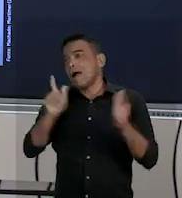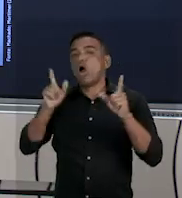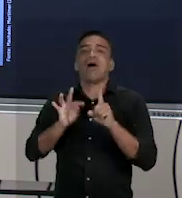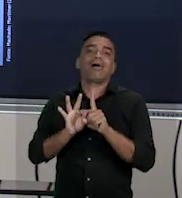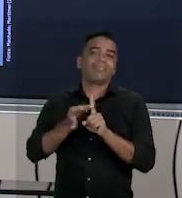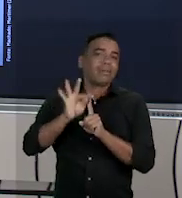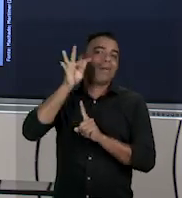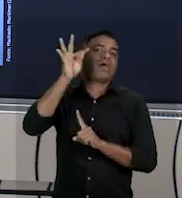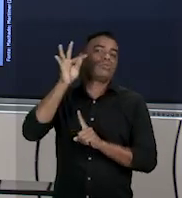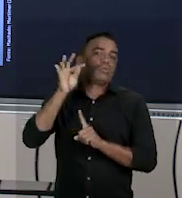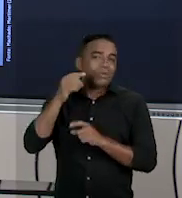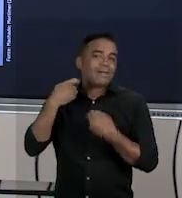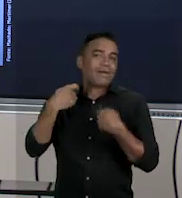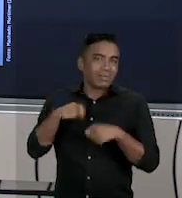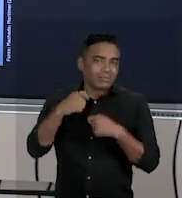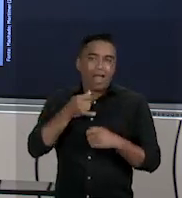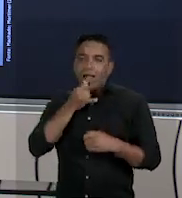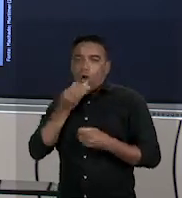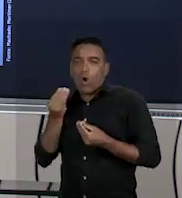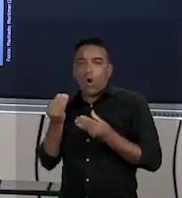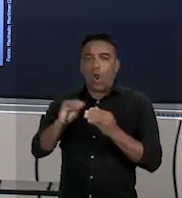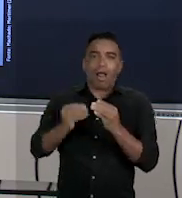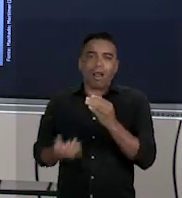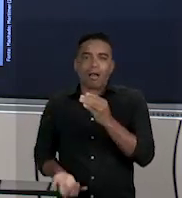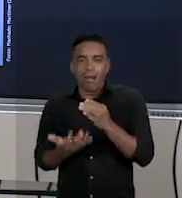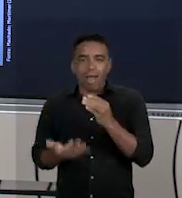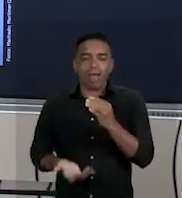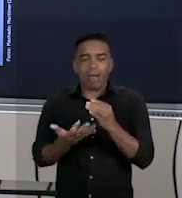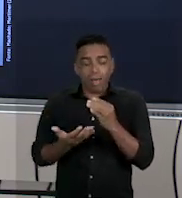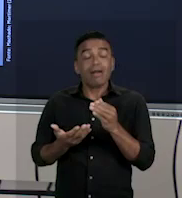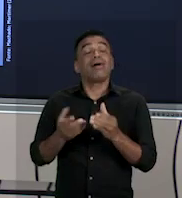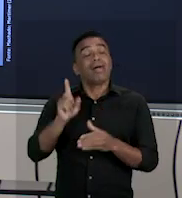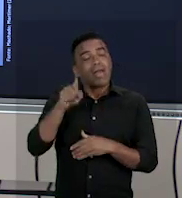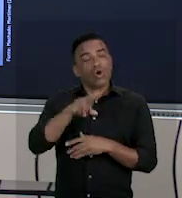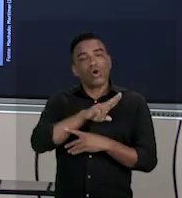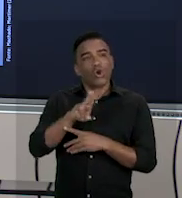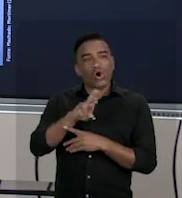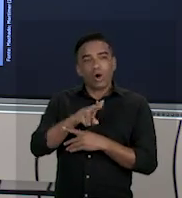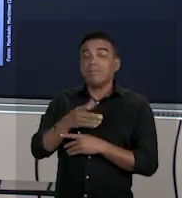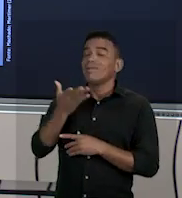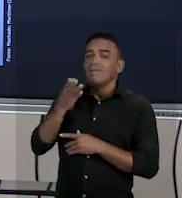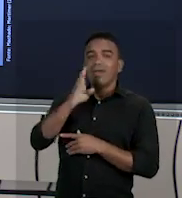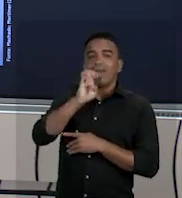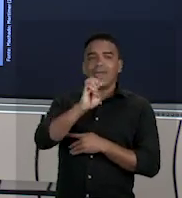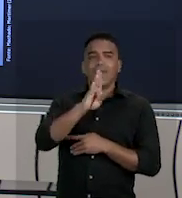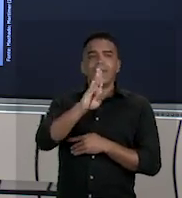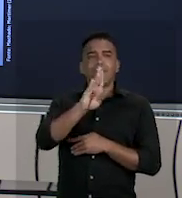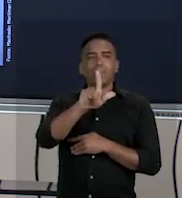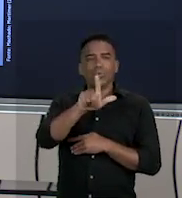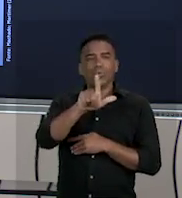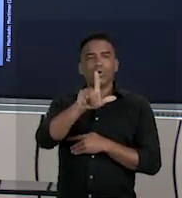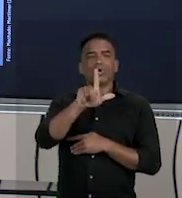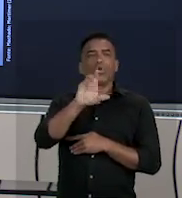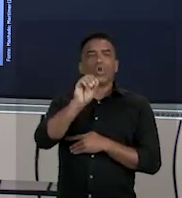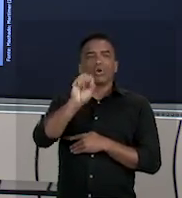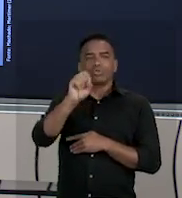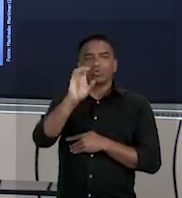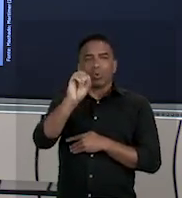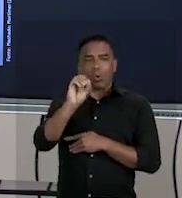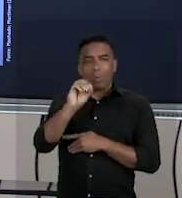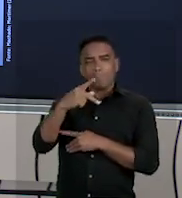temperatura de ebulição. E esse é o nome do processo de ebulioscopia. Quanto maior o soluto